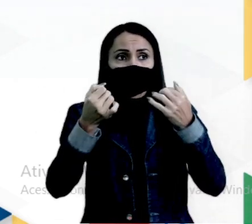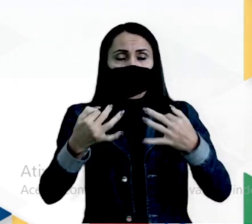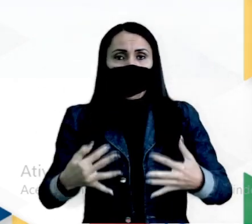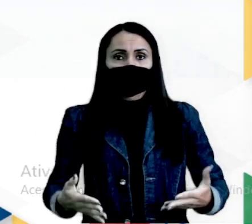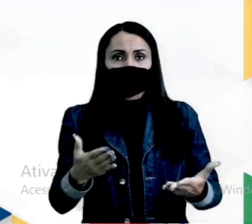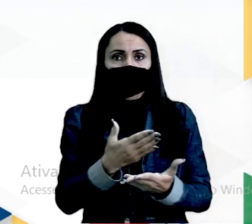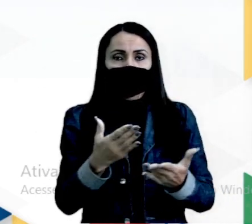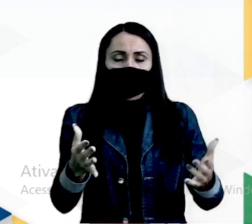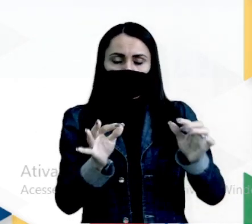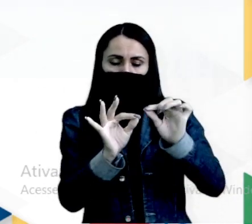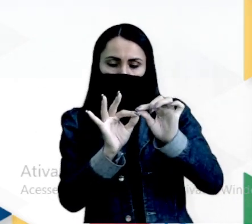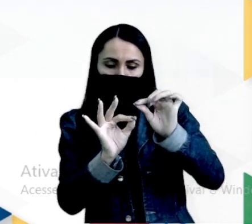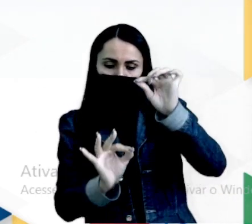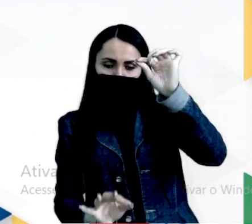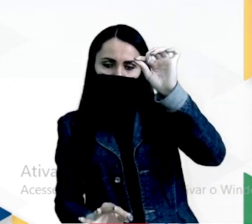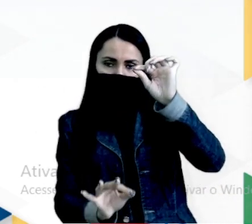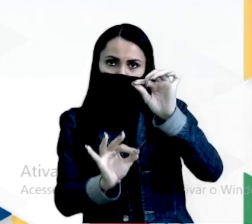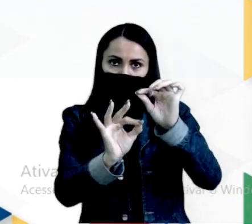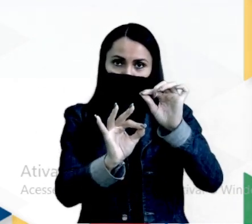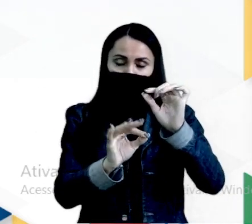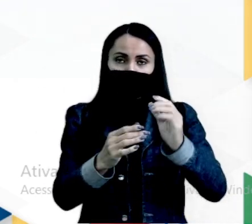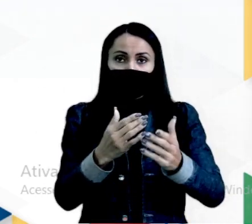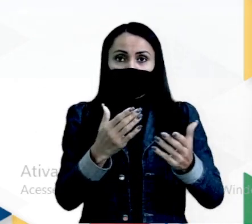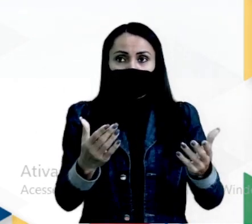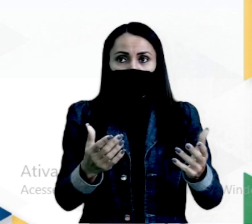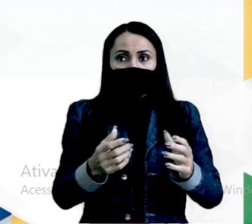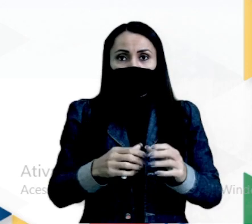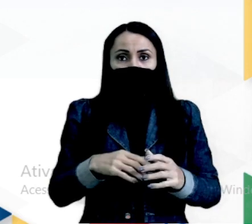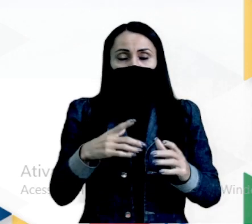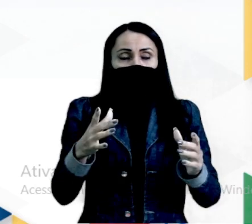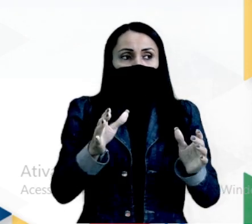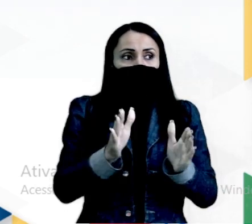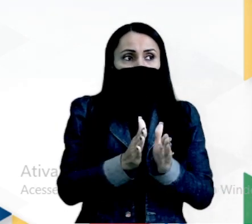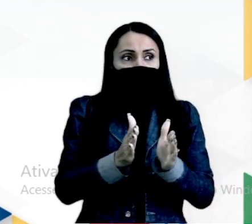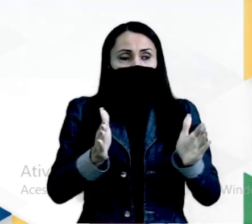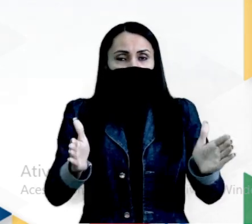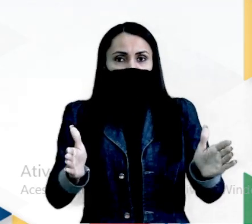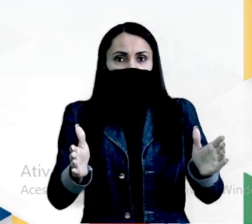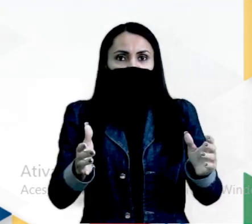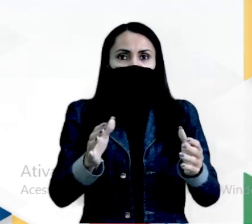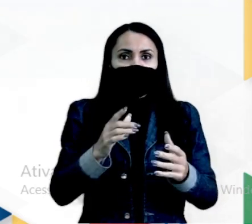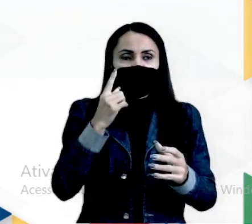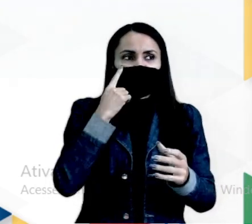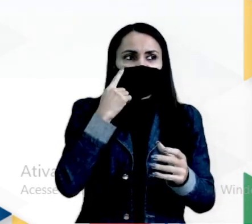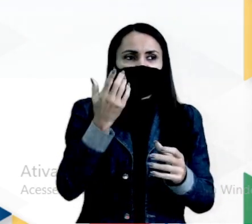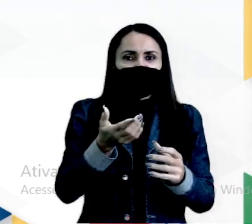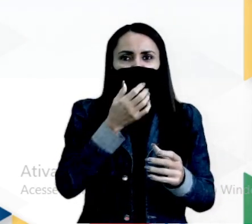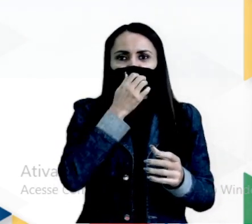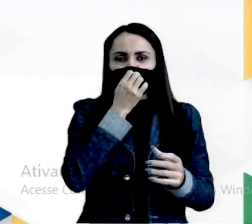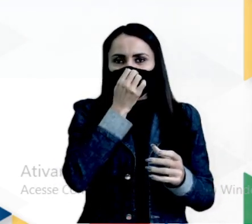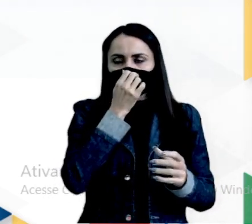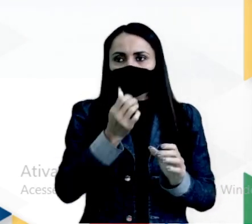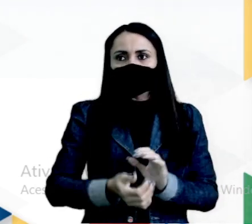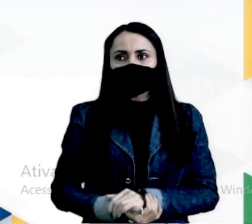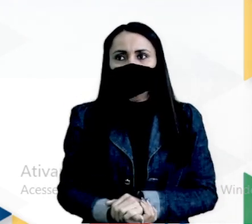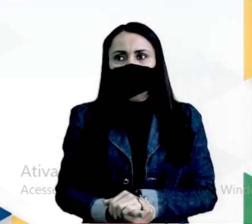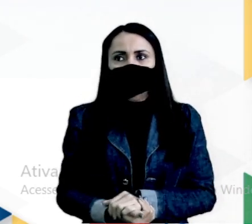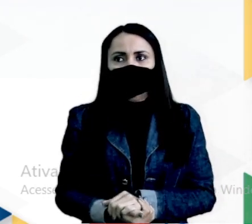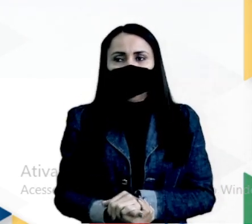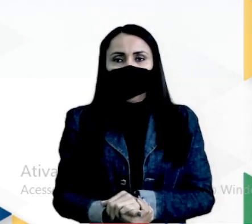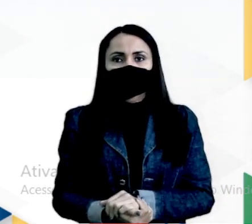vocês. Medição de comprimento para distinguir grandezas e medidas. Se liga aí, tá? A